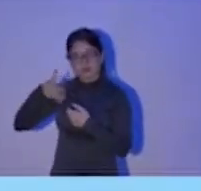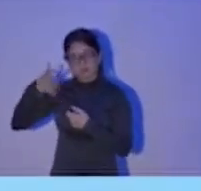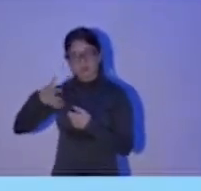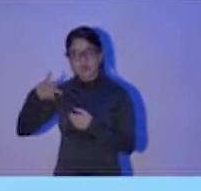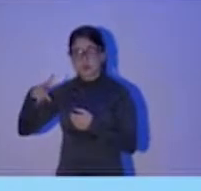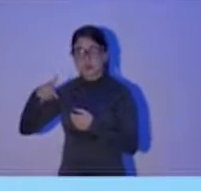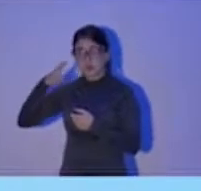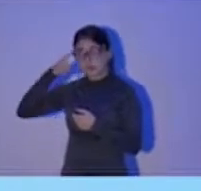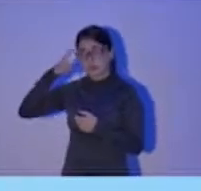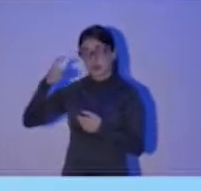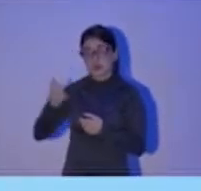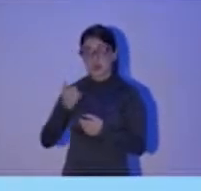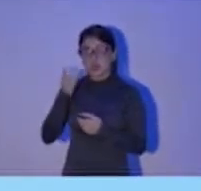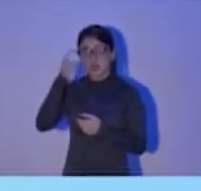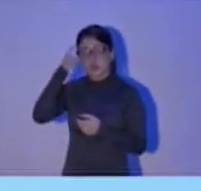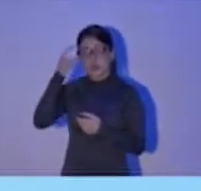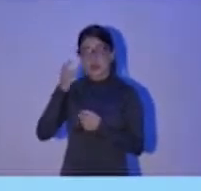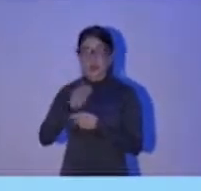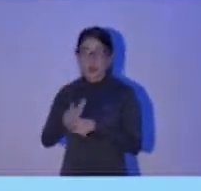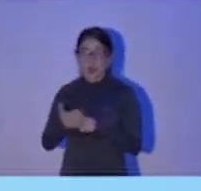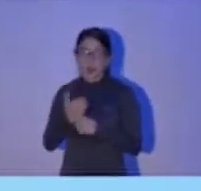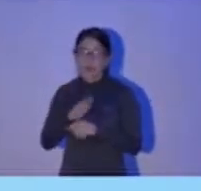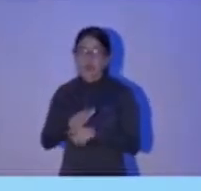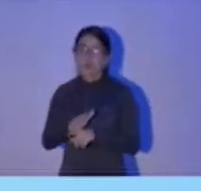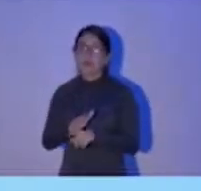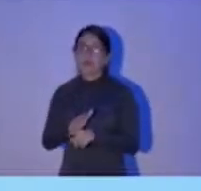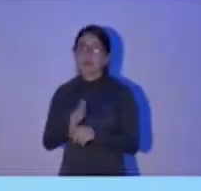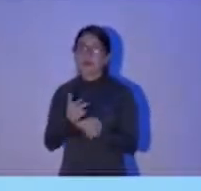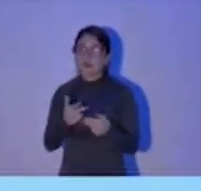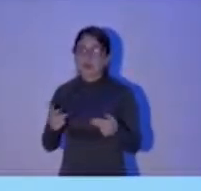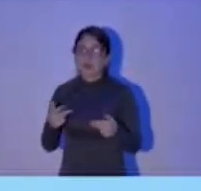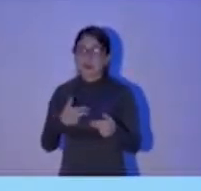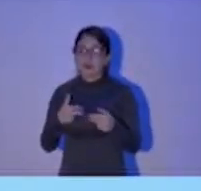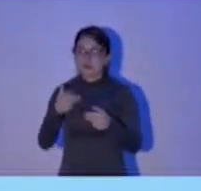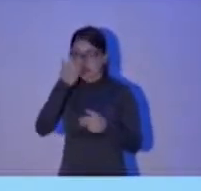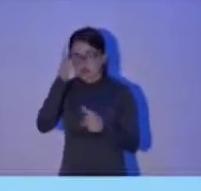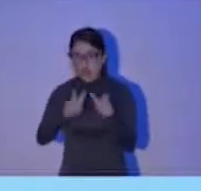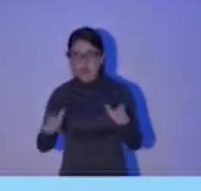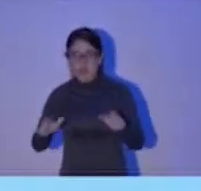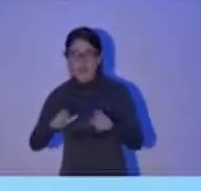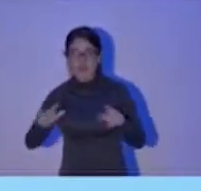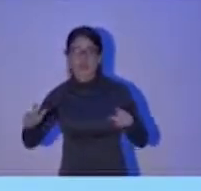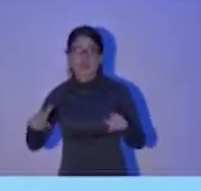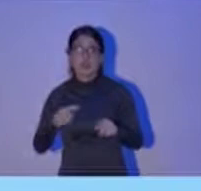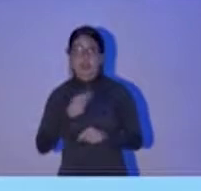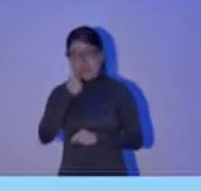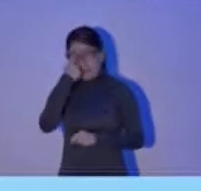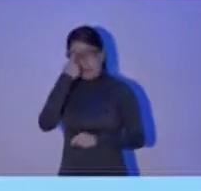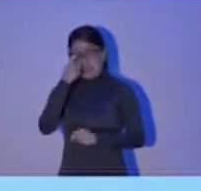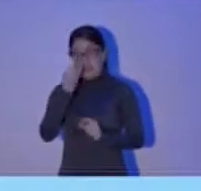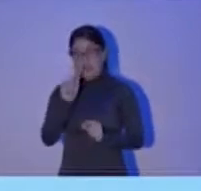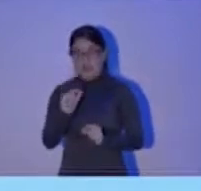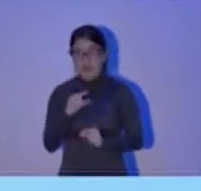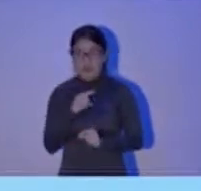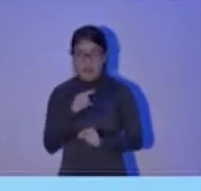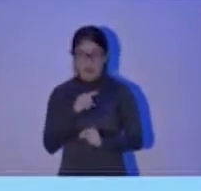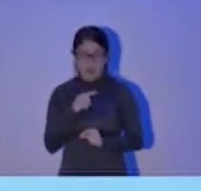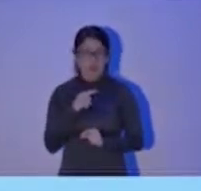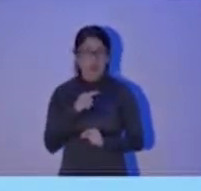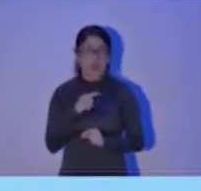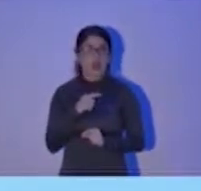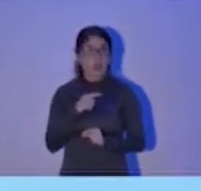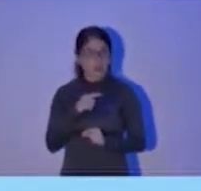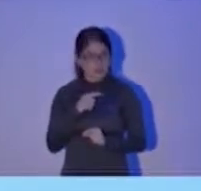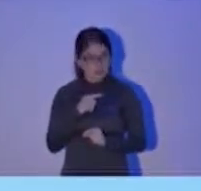gente pensa em colaboração e fazer as coisas com diferentes atores, que é a ideia de que existe consenso na